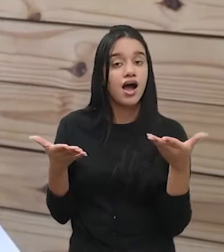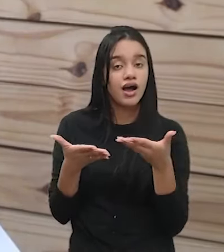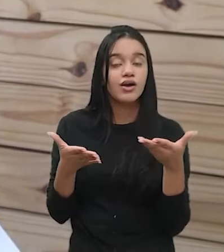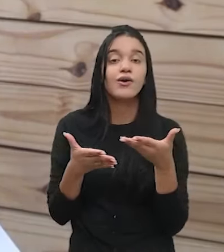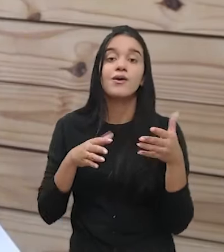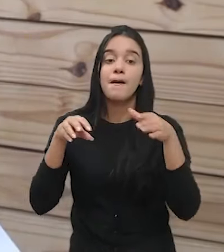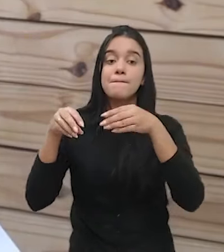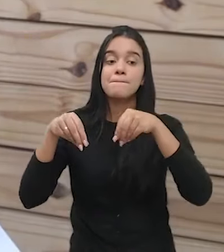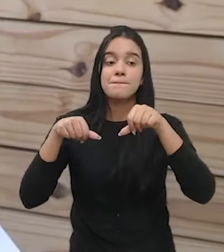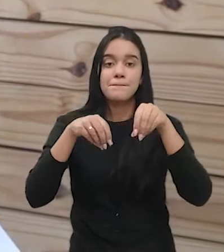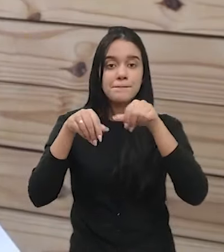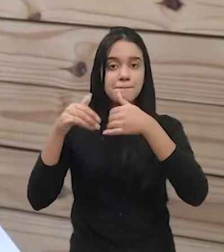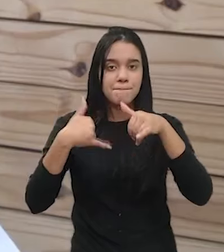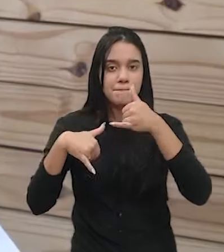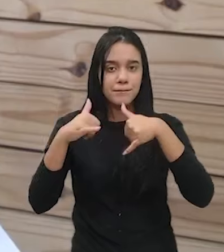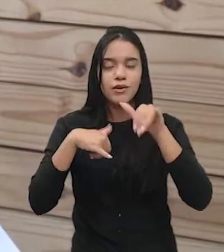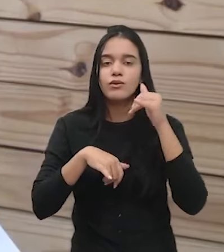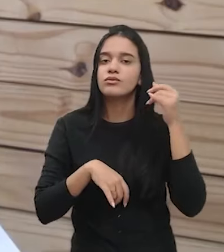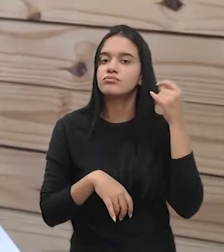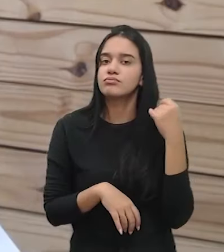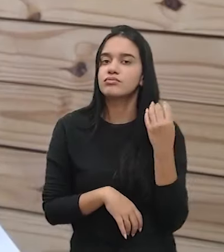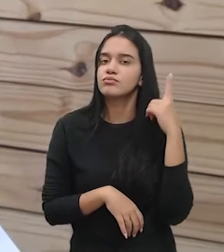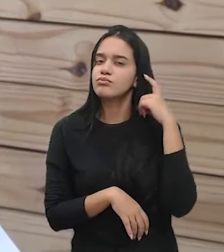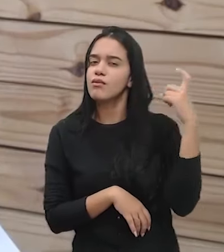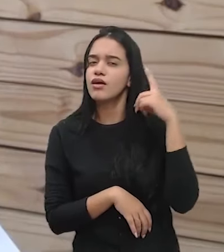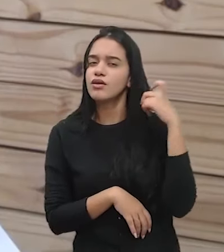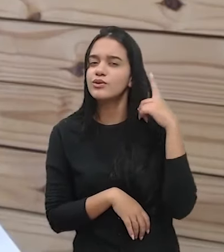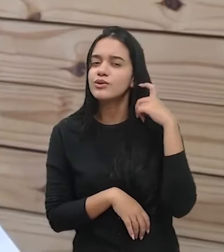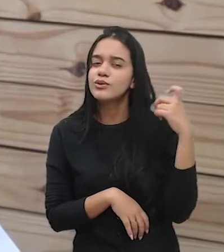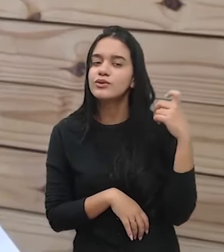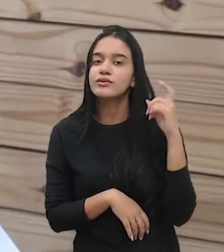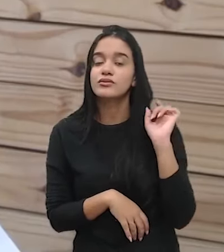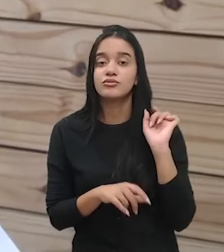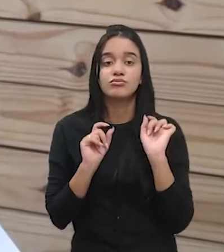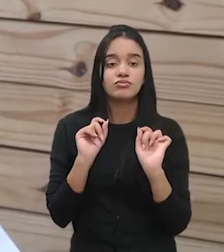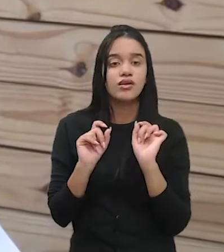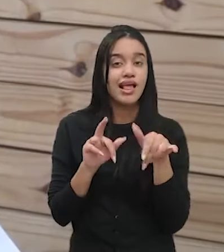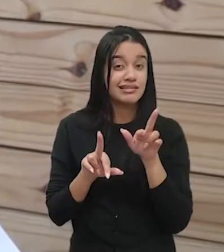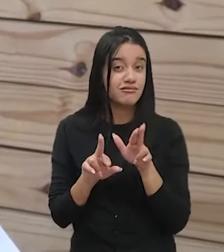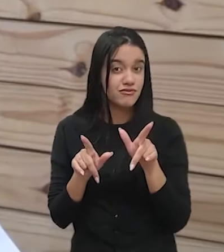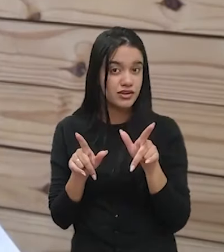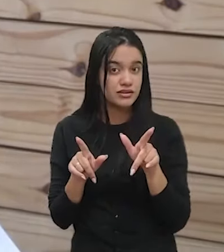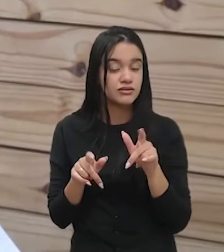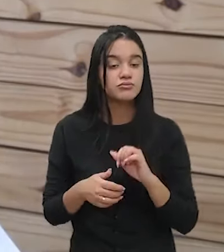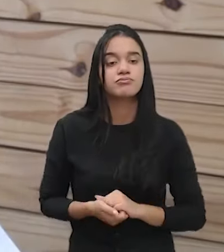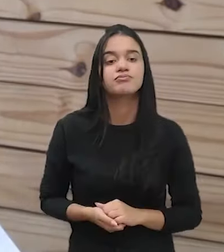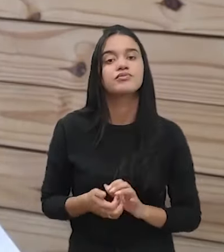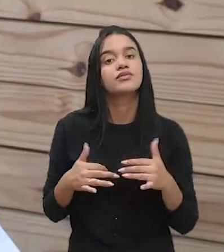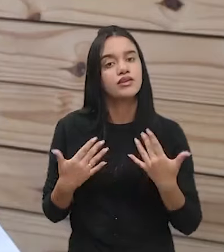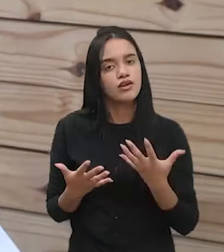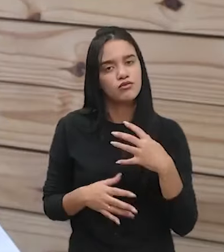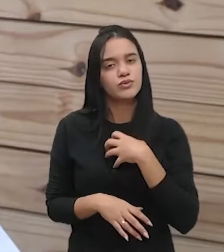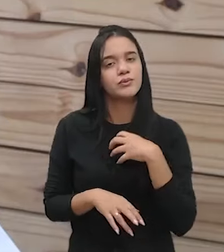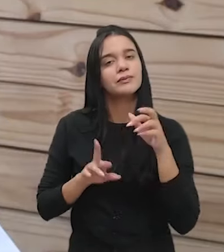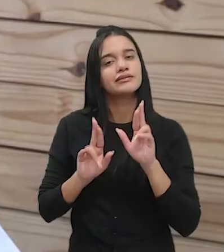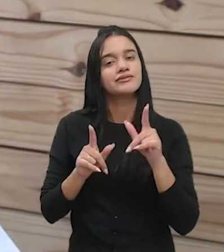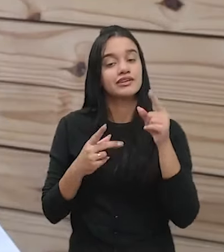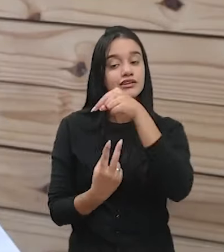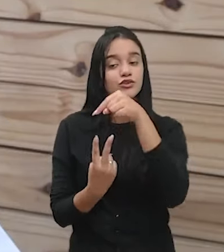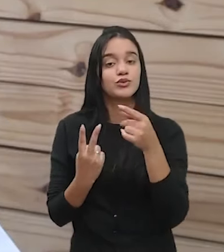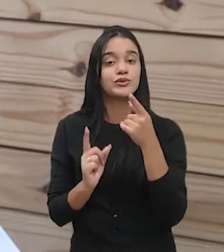pó é uma batida mais né né diferenciada Então essa é a forma de diferenciar esses dois